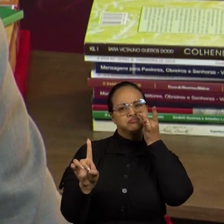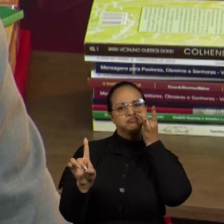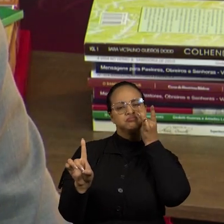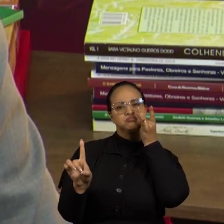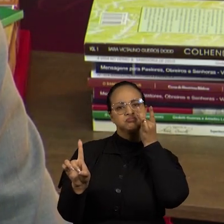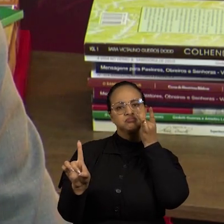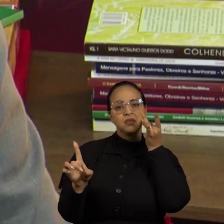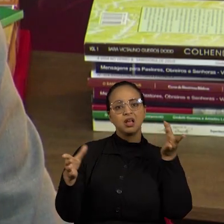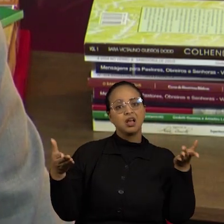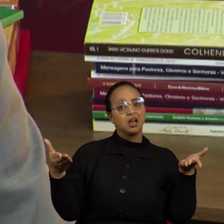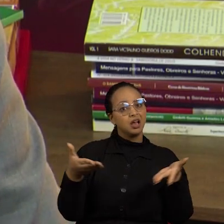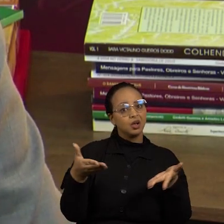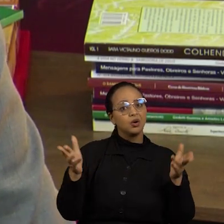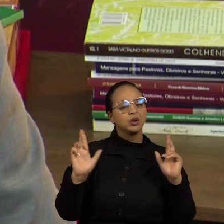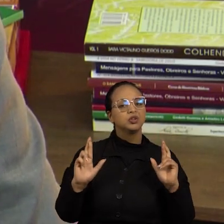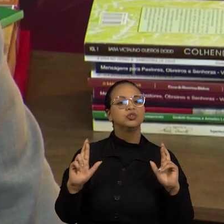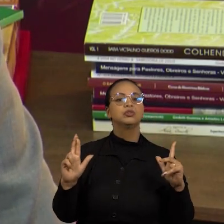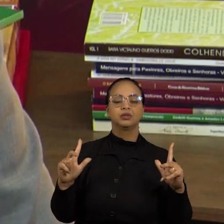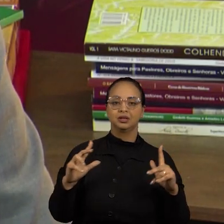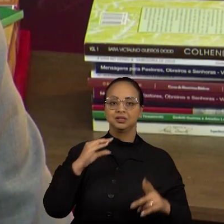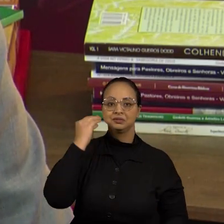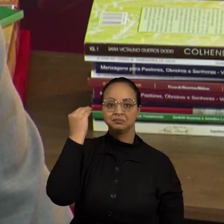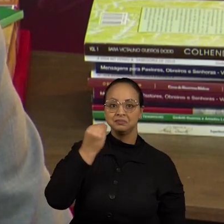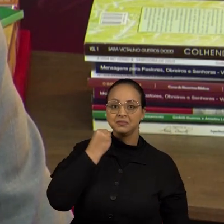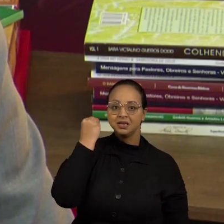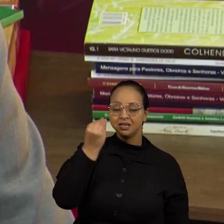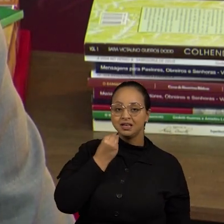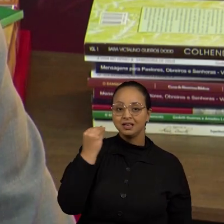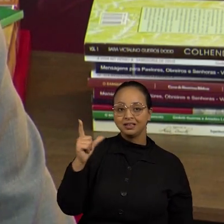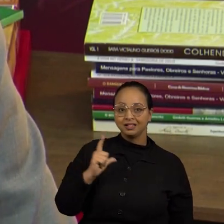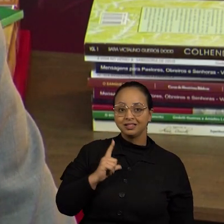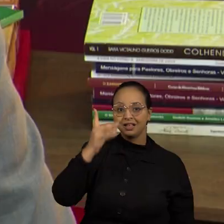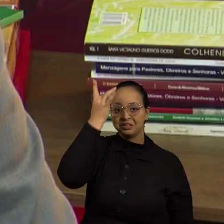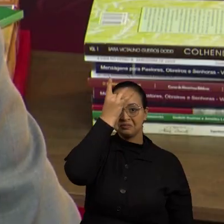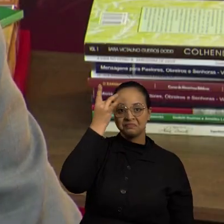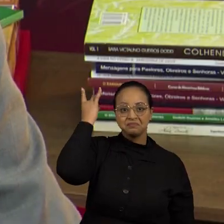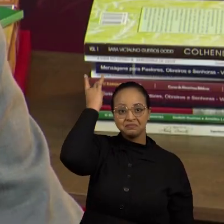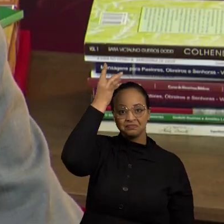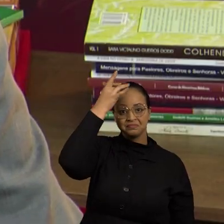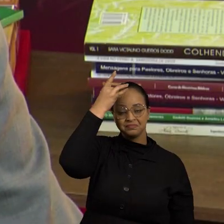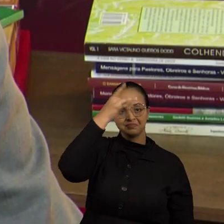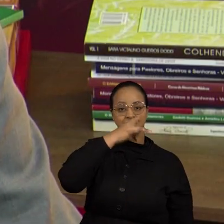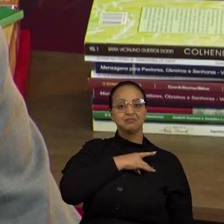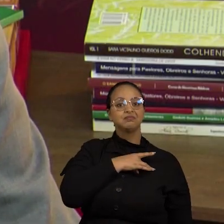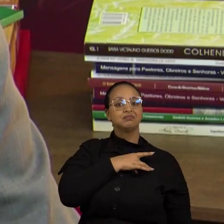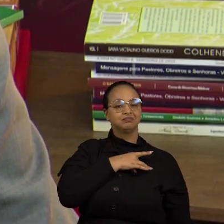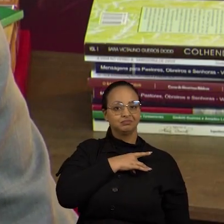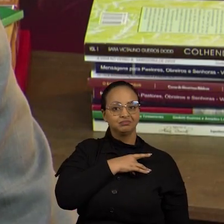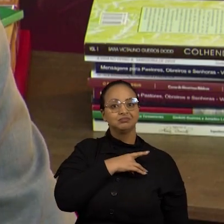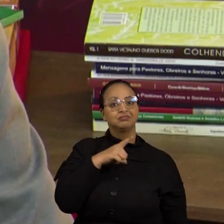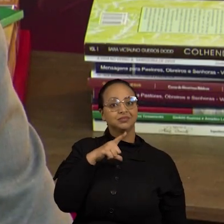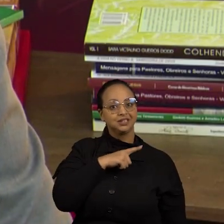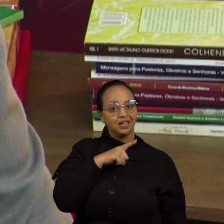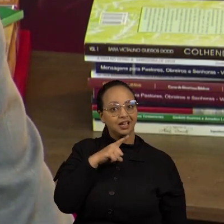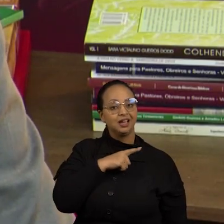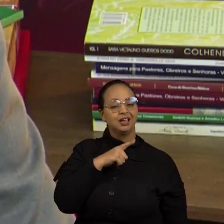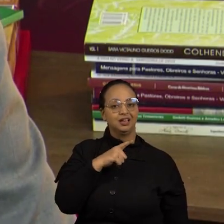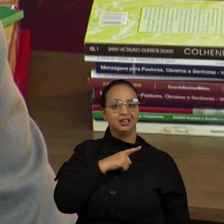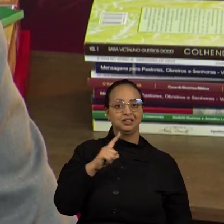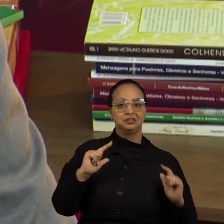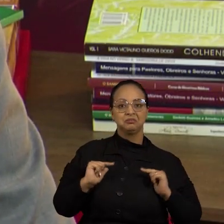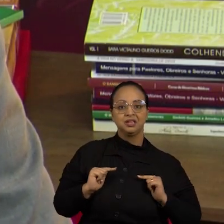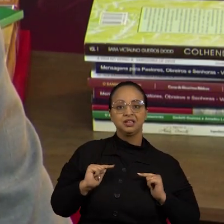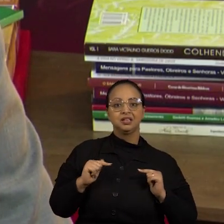E agora eu estou vivendo essa experiência de ser templo do Espírito Santo, sim, de viver todo o benefício